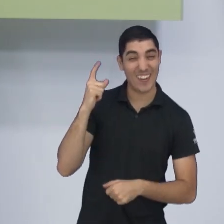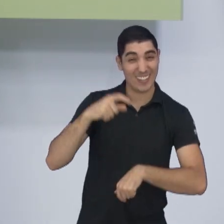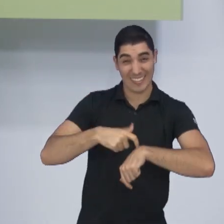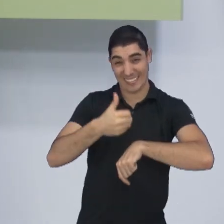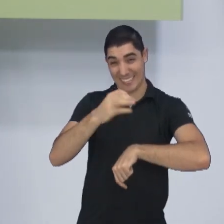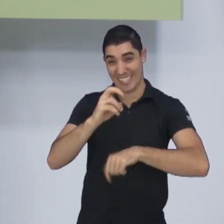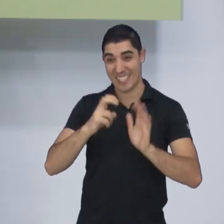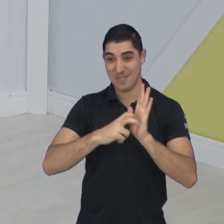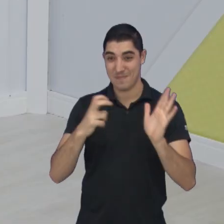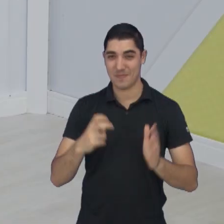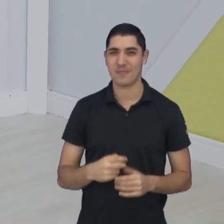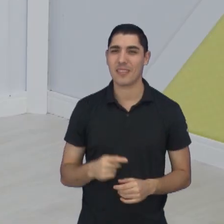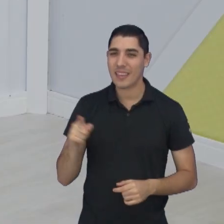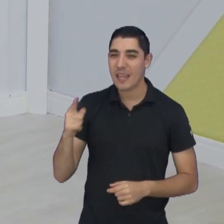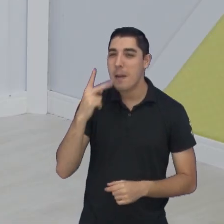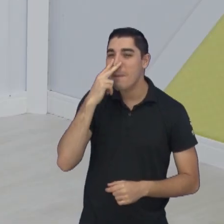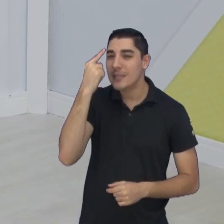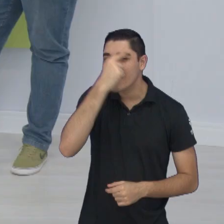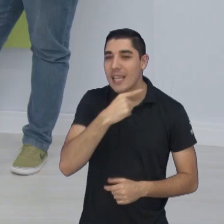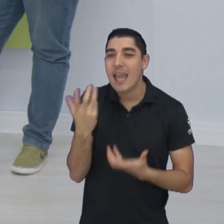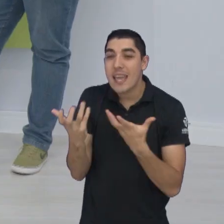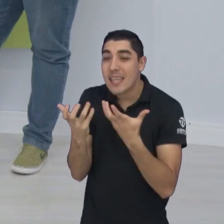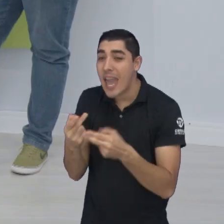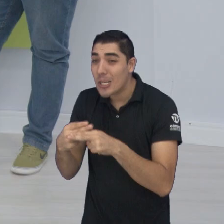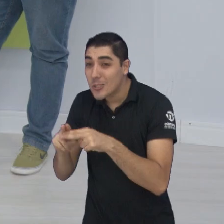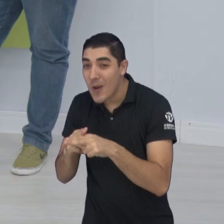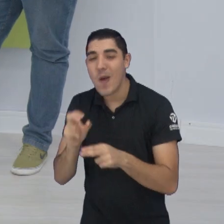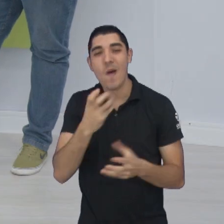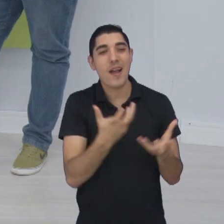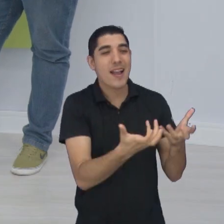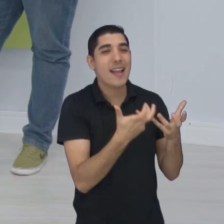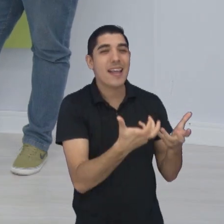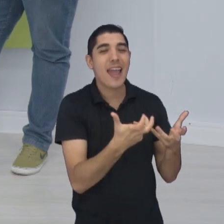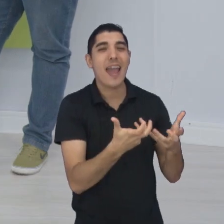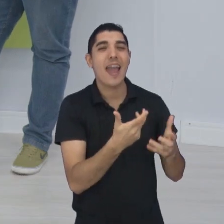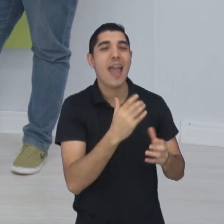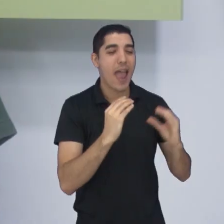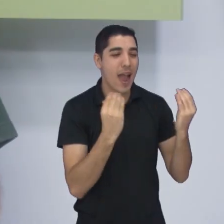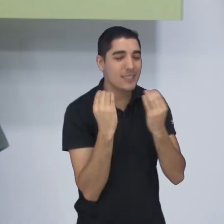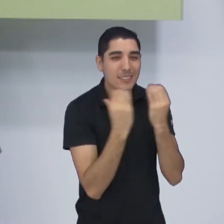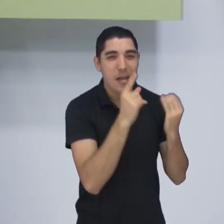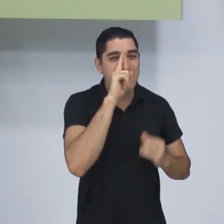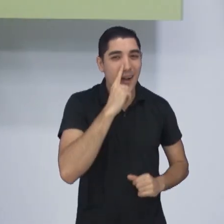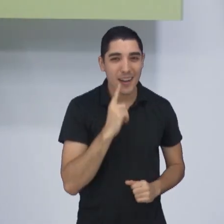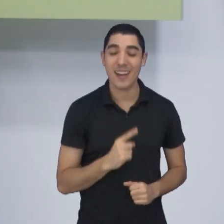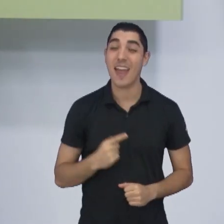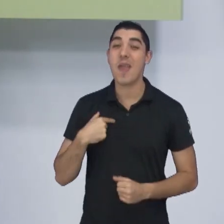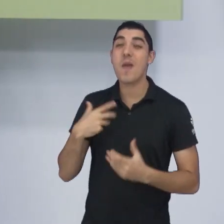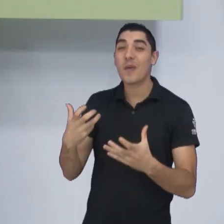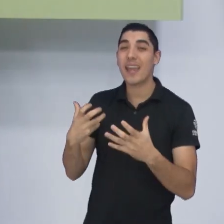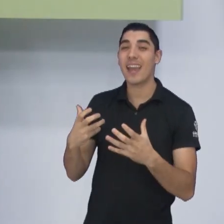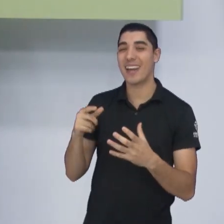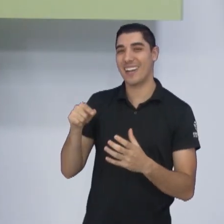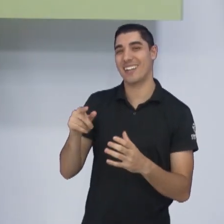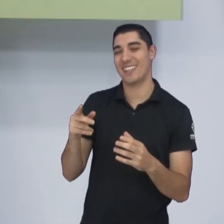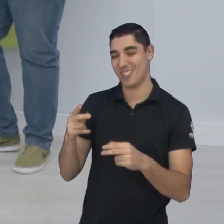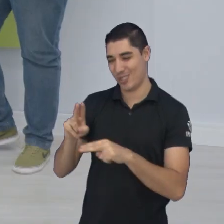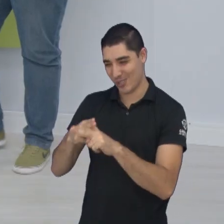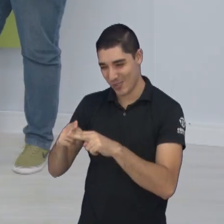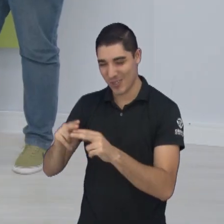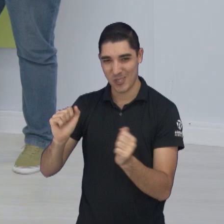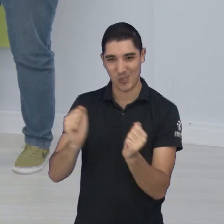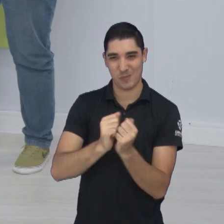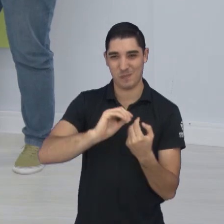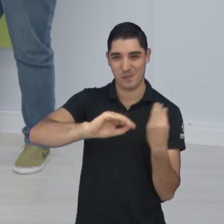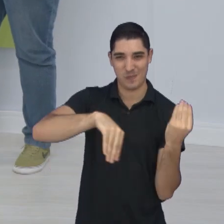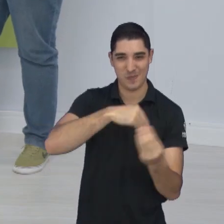aqui, assim, Essa ó. é a carinha do quero chocolate ou quero melão? É um chocolate com recheio de melão, tá? Tudo junto. Que beleza.